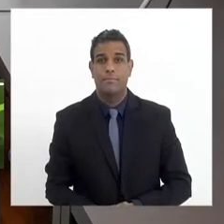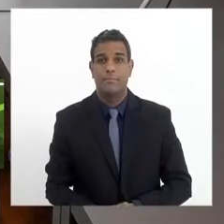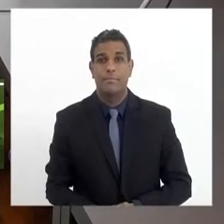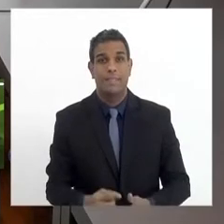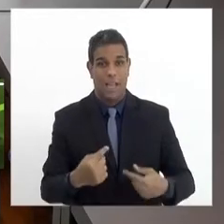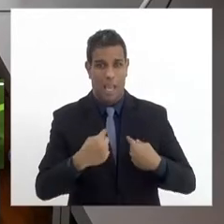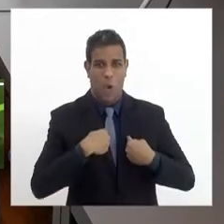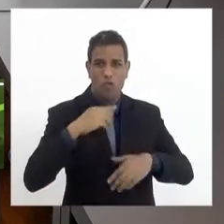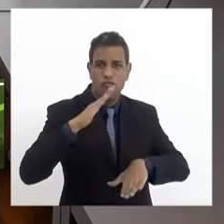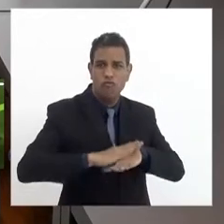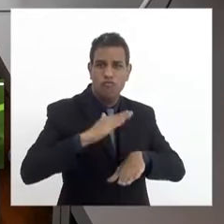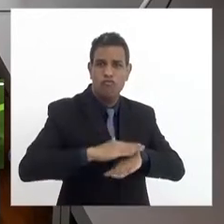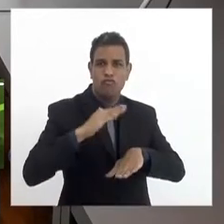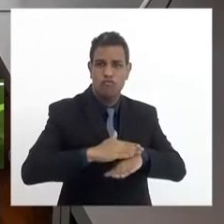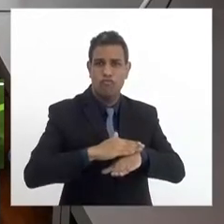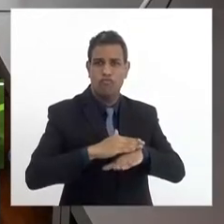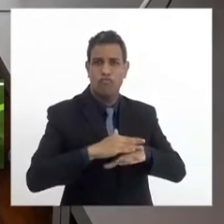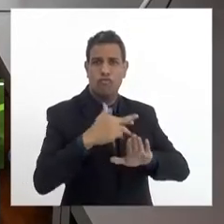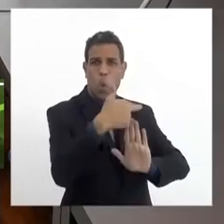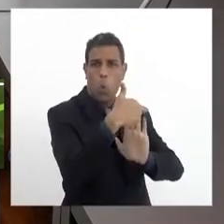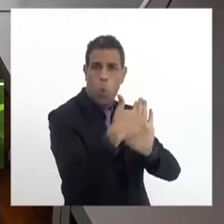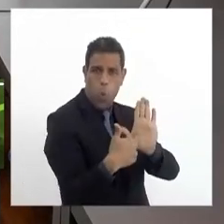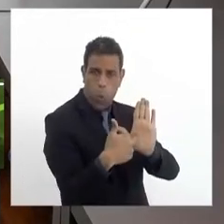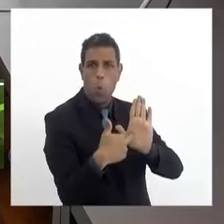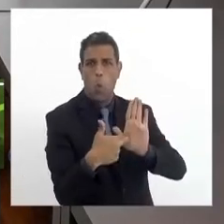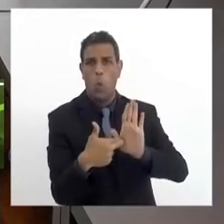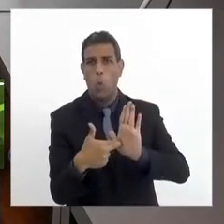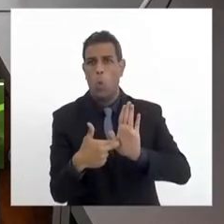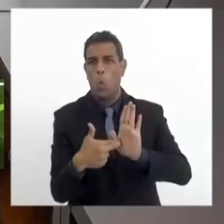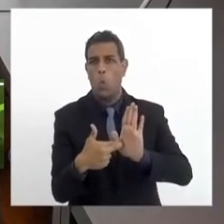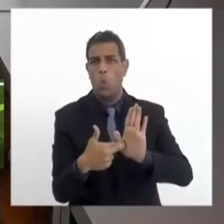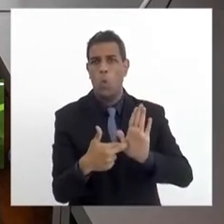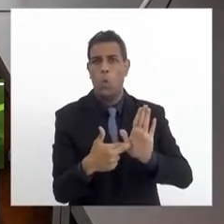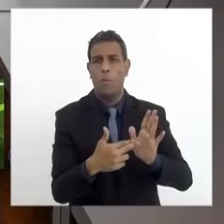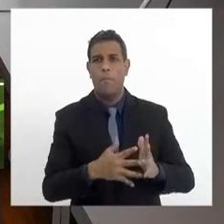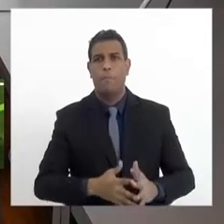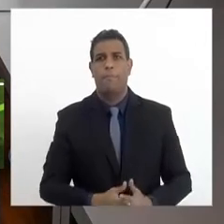sou o autor? Pessoas que têm lesão nas cordas são mudas.